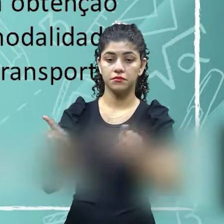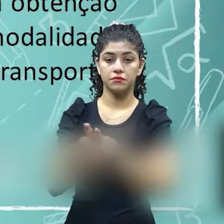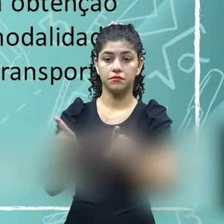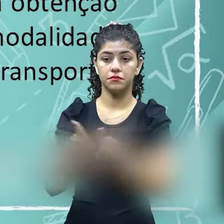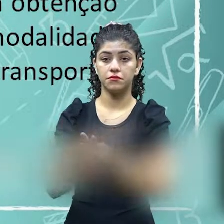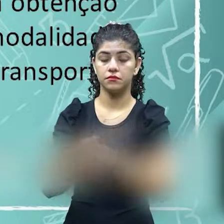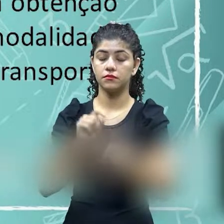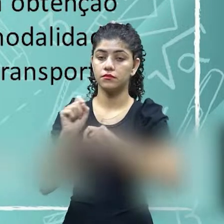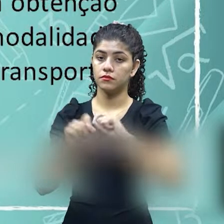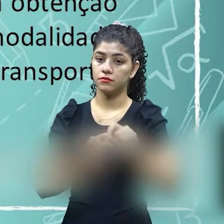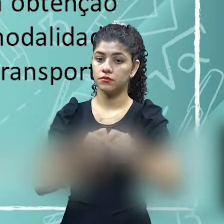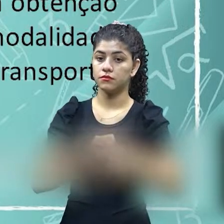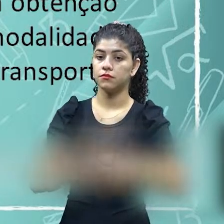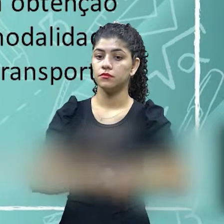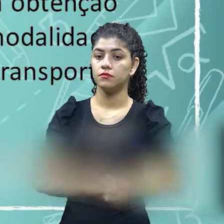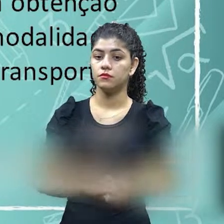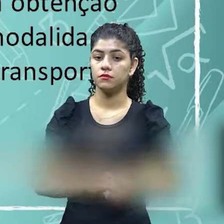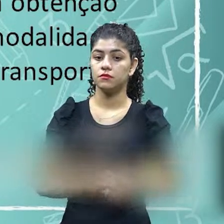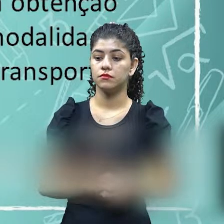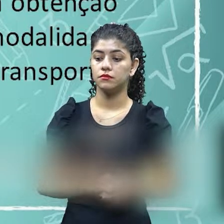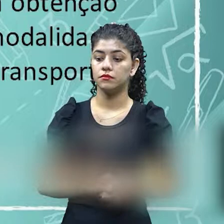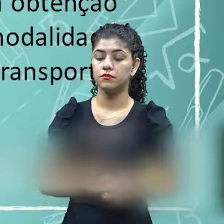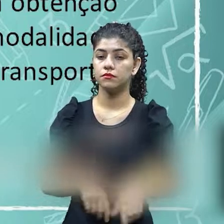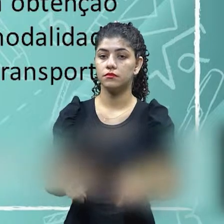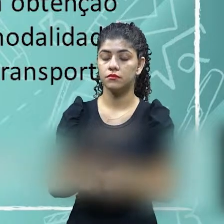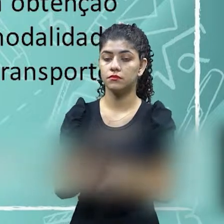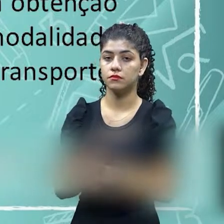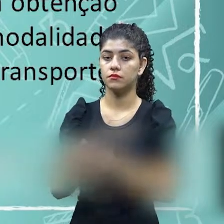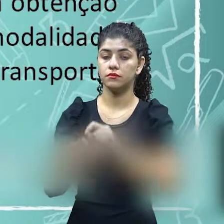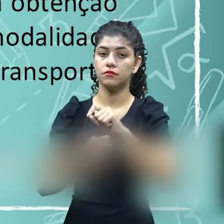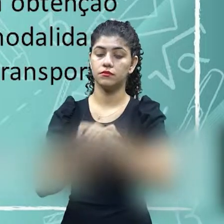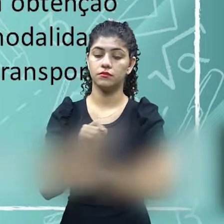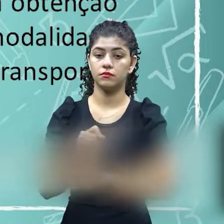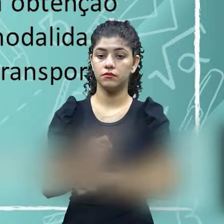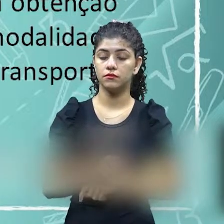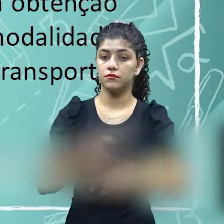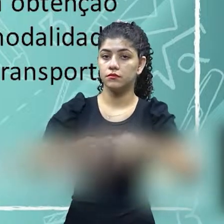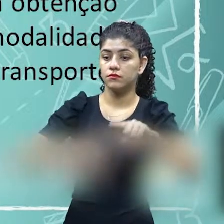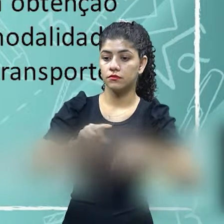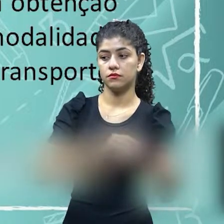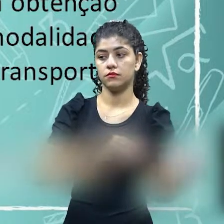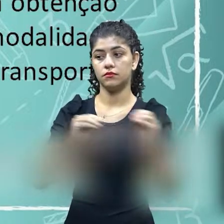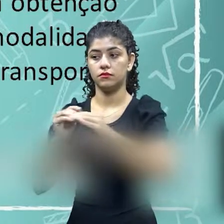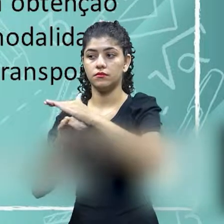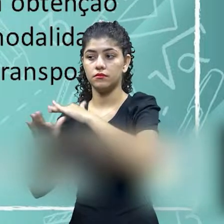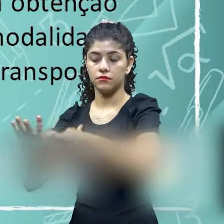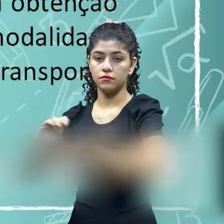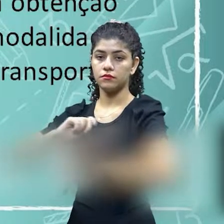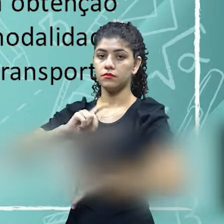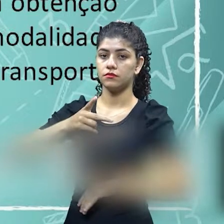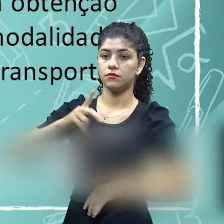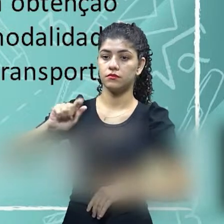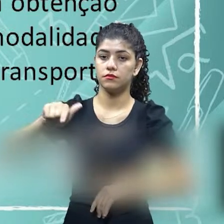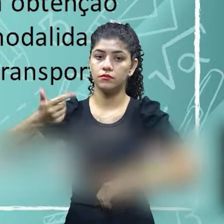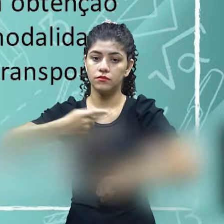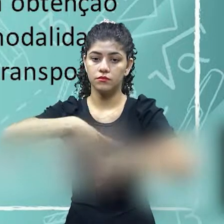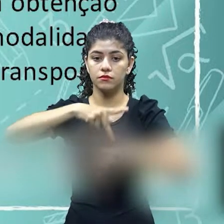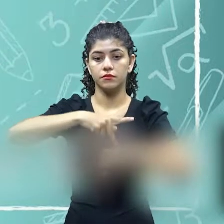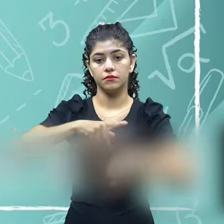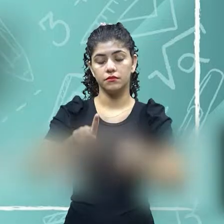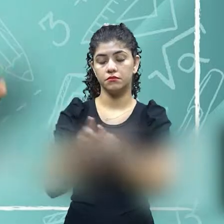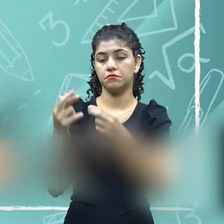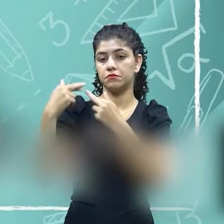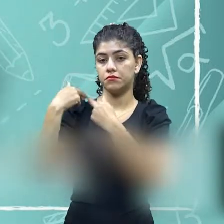da entrega da mercadoria, inclusive o despacho da mercadoria para o exterior, são de responsabilidade do